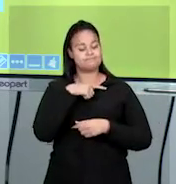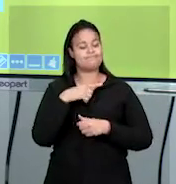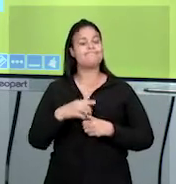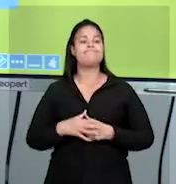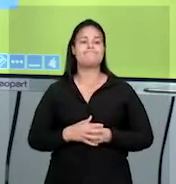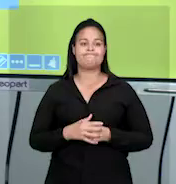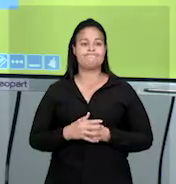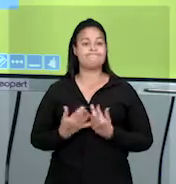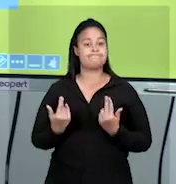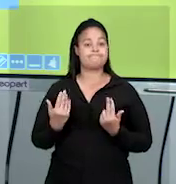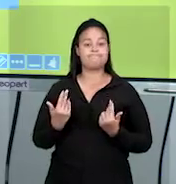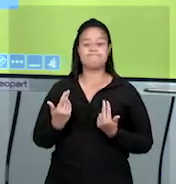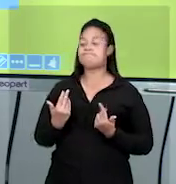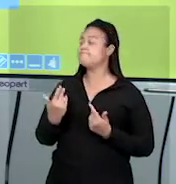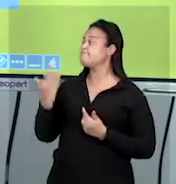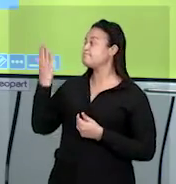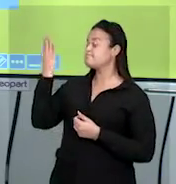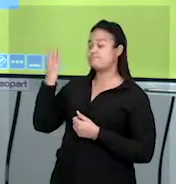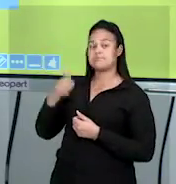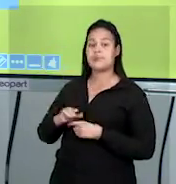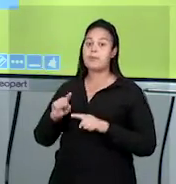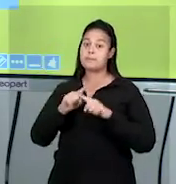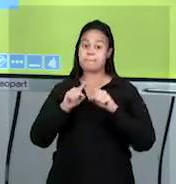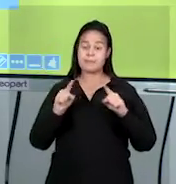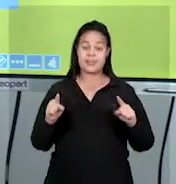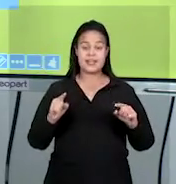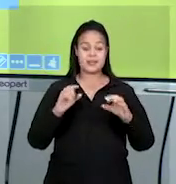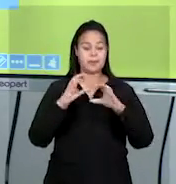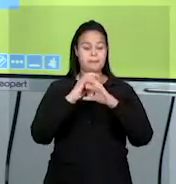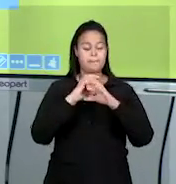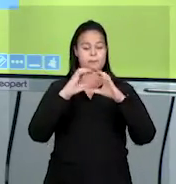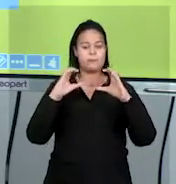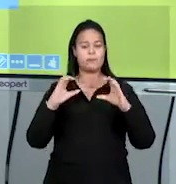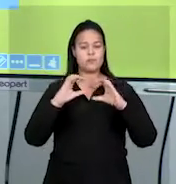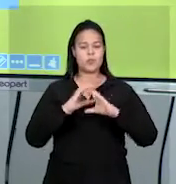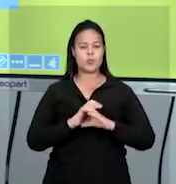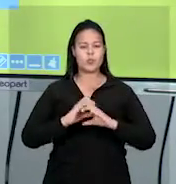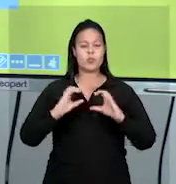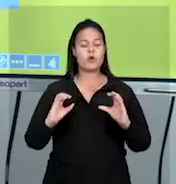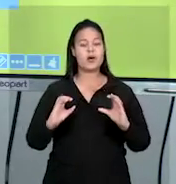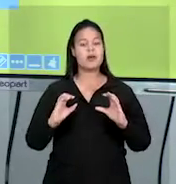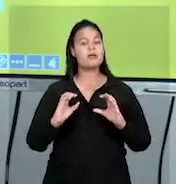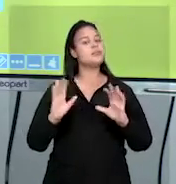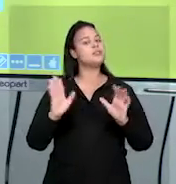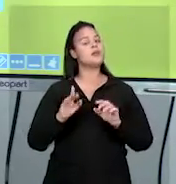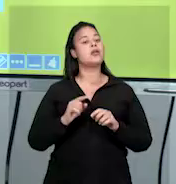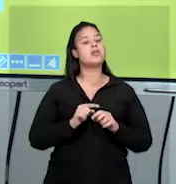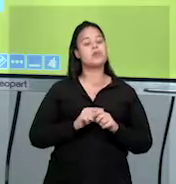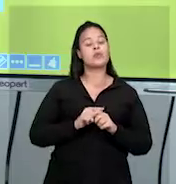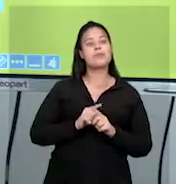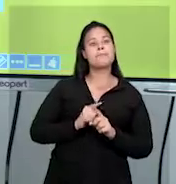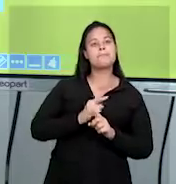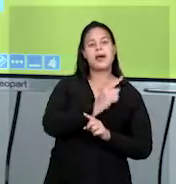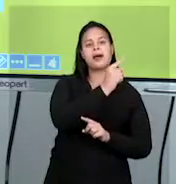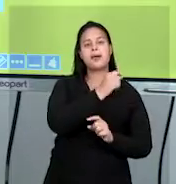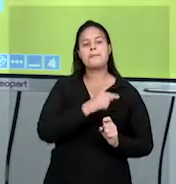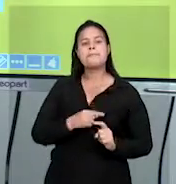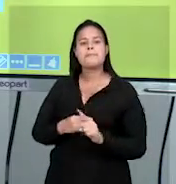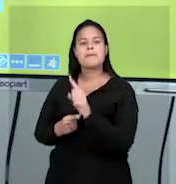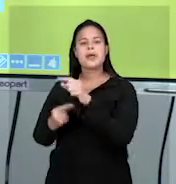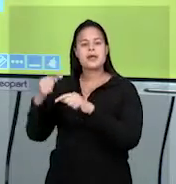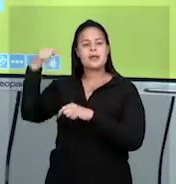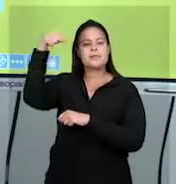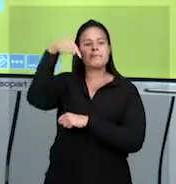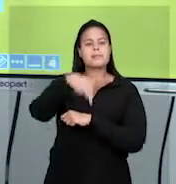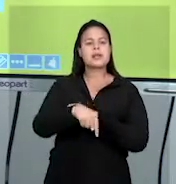como esse aqui. Só que em vez de usar discos, ele está usando as setas, ou seja, as setas indicam a origem